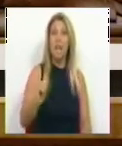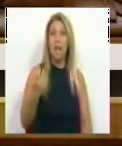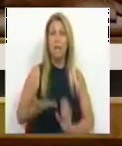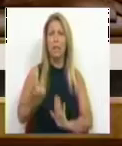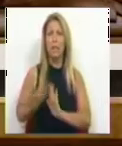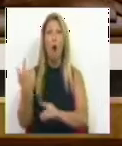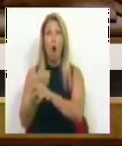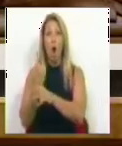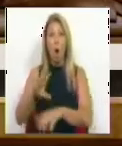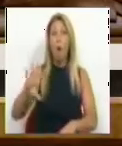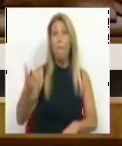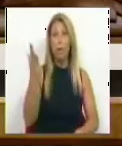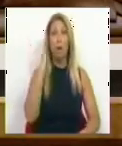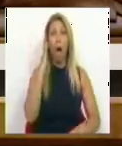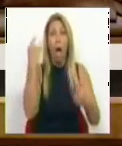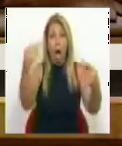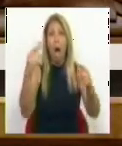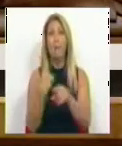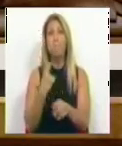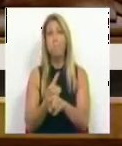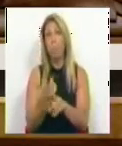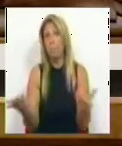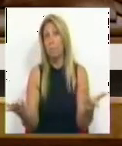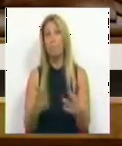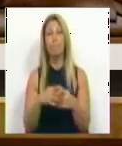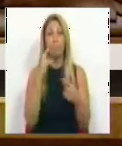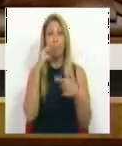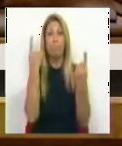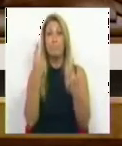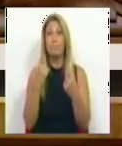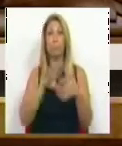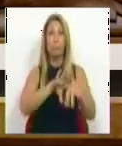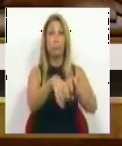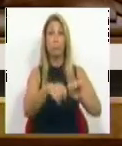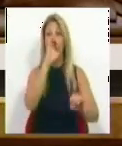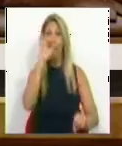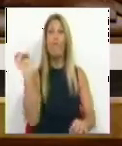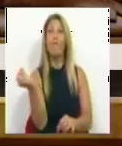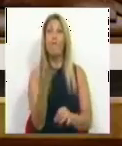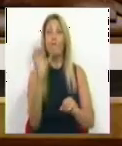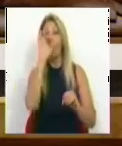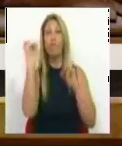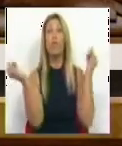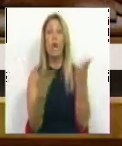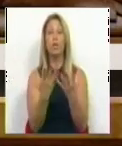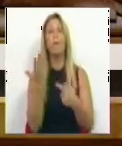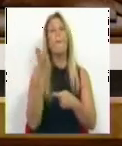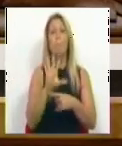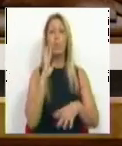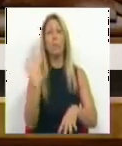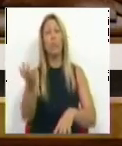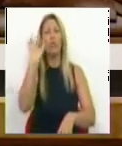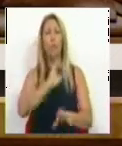dura, com a destruição da floresta. As escolhas, por exemplo, da eucaliptização do